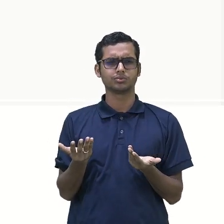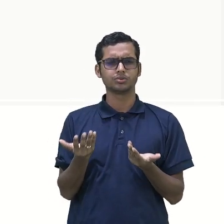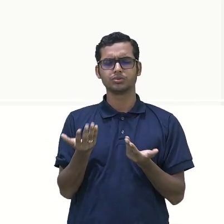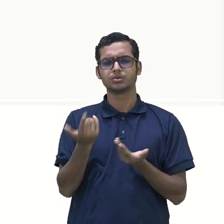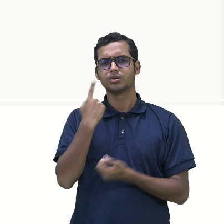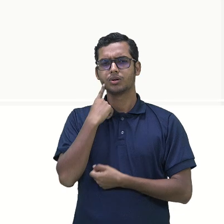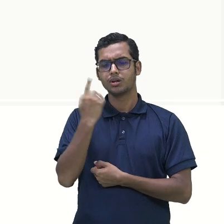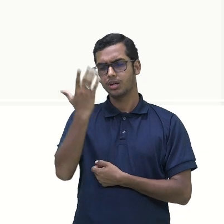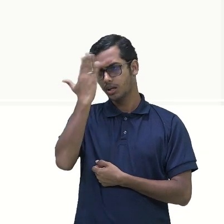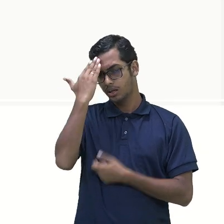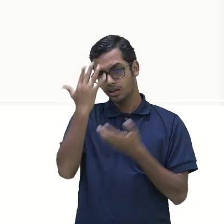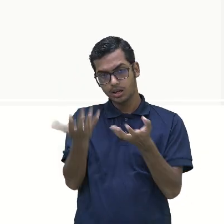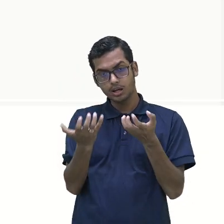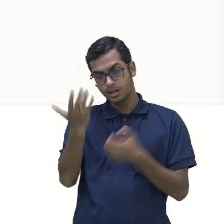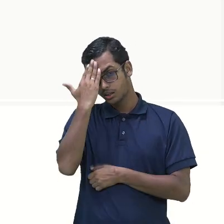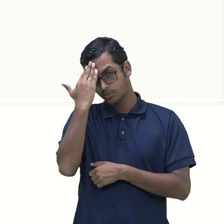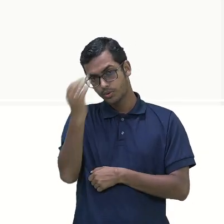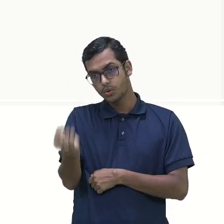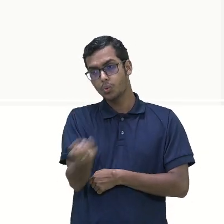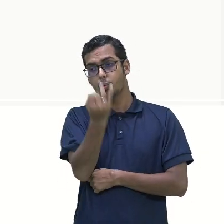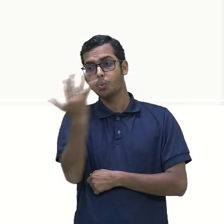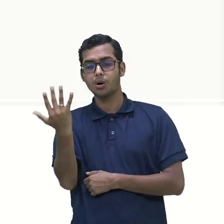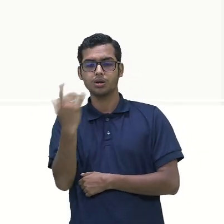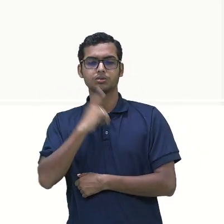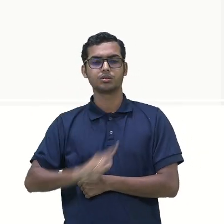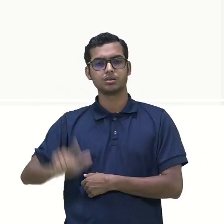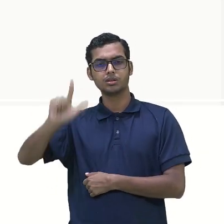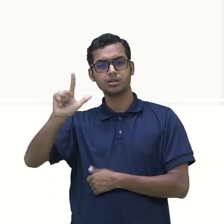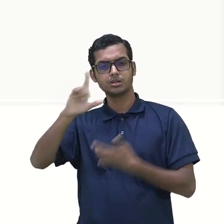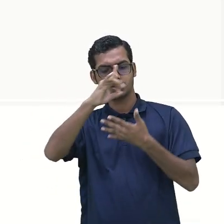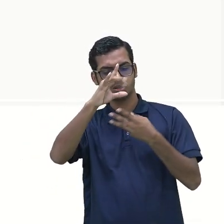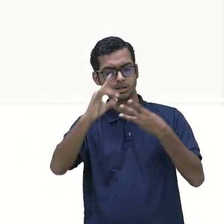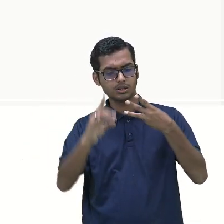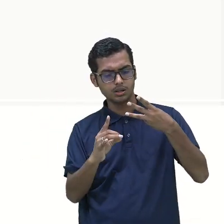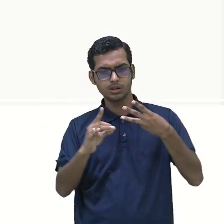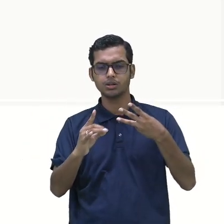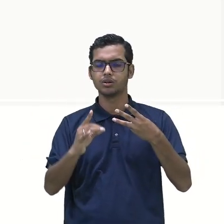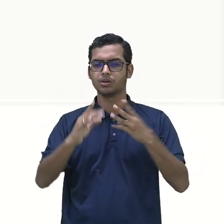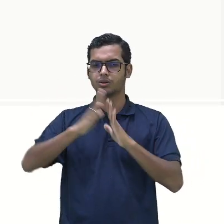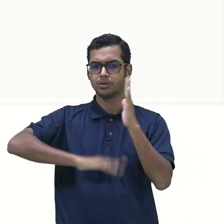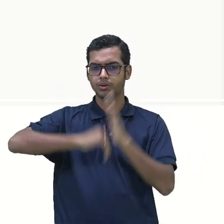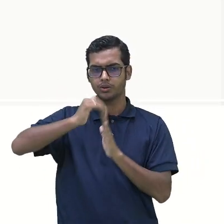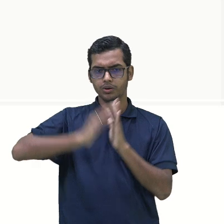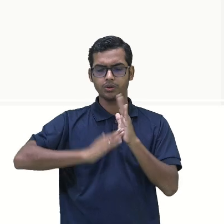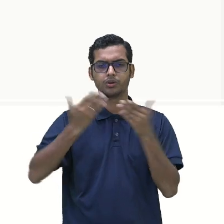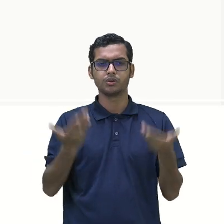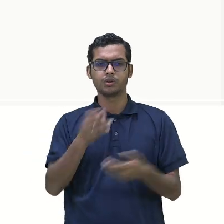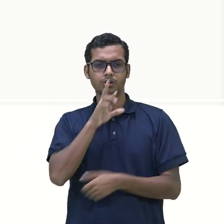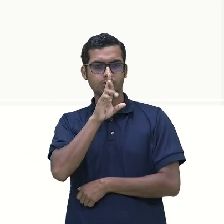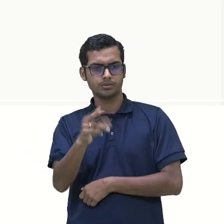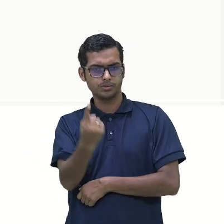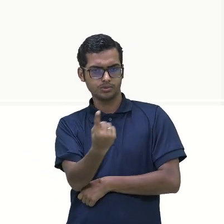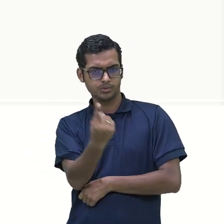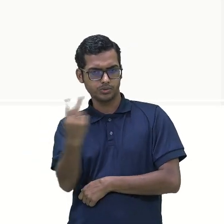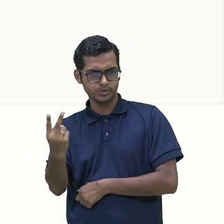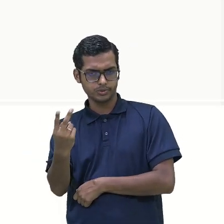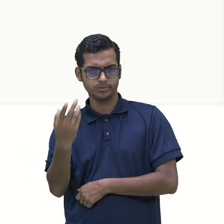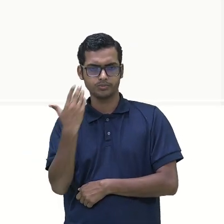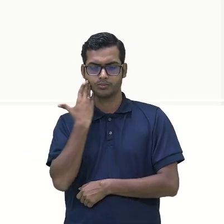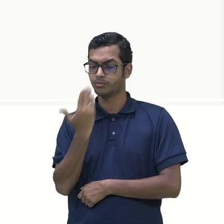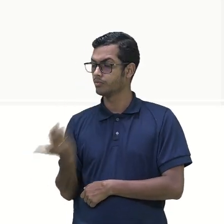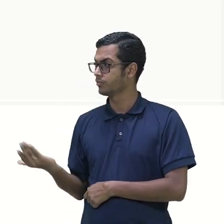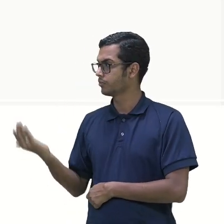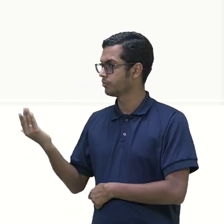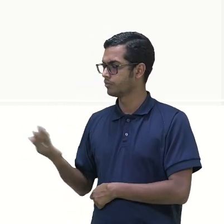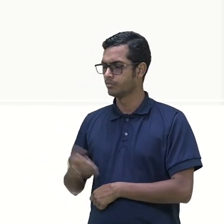quantos litros é de cada tinta, né? Então, nesse caso aqui, 12. Então, para a